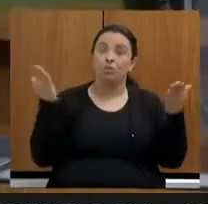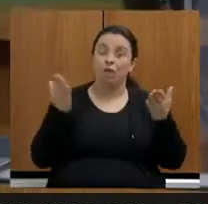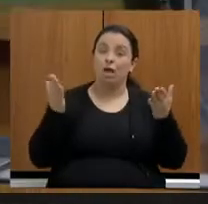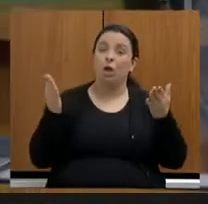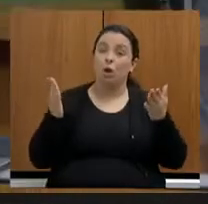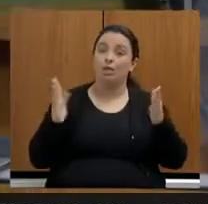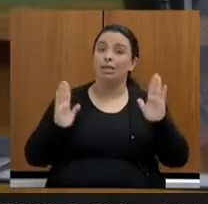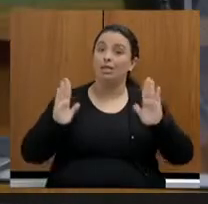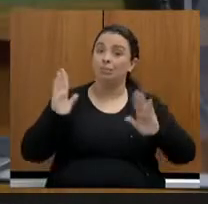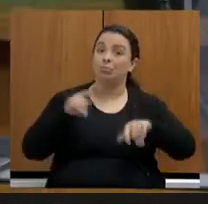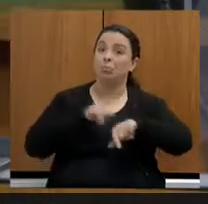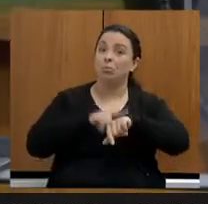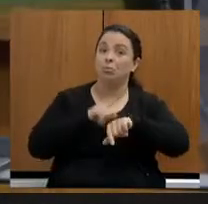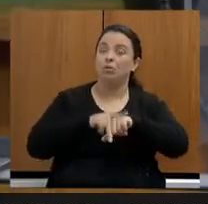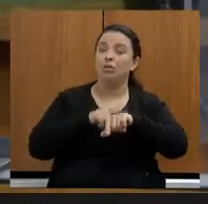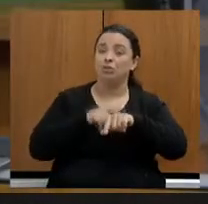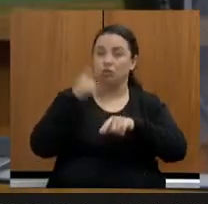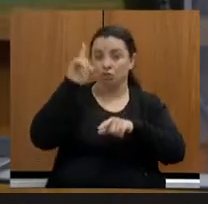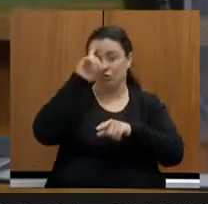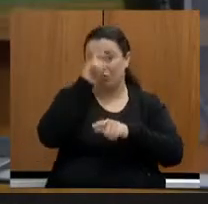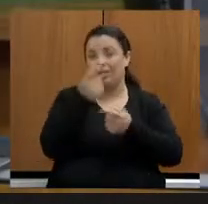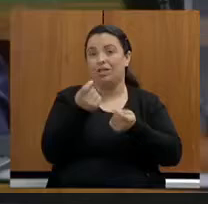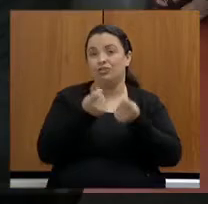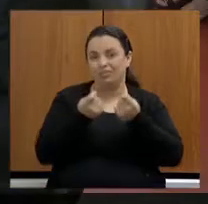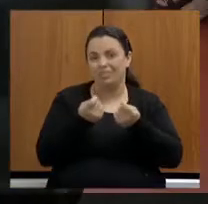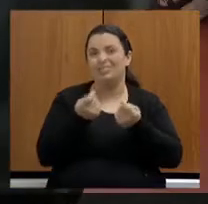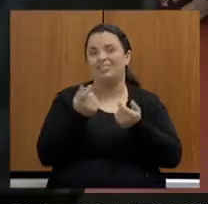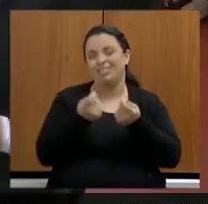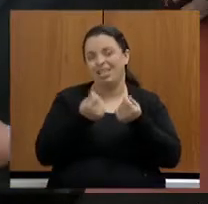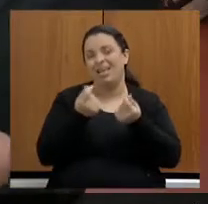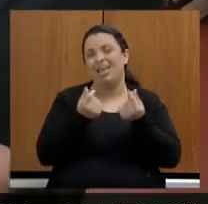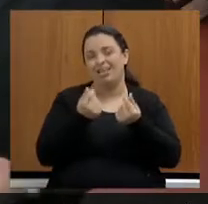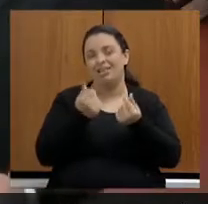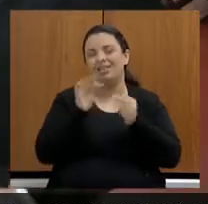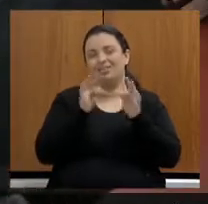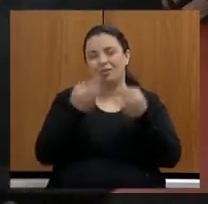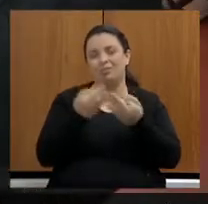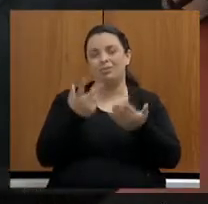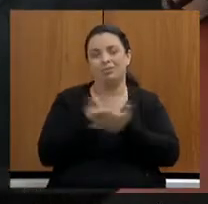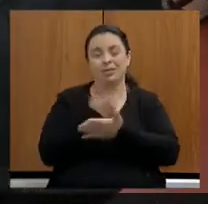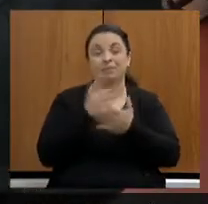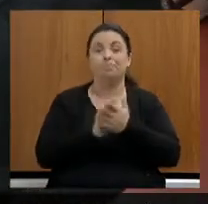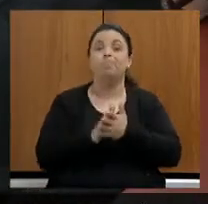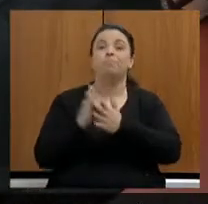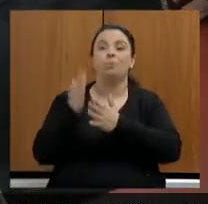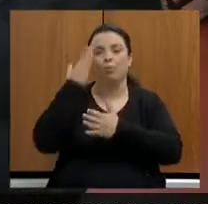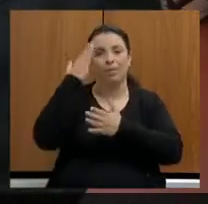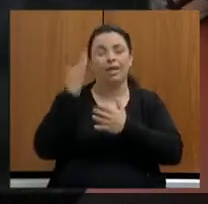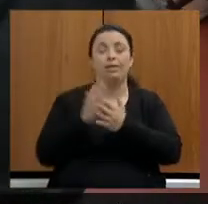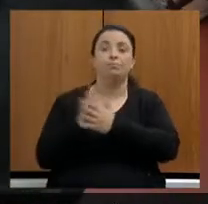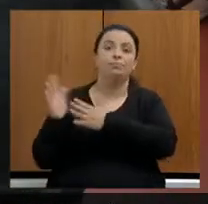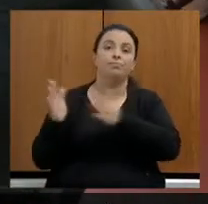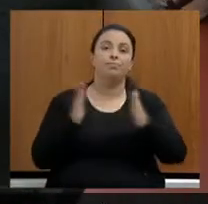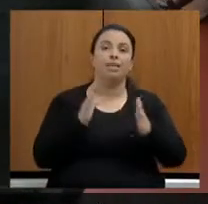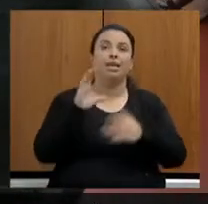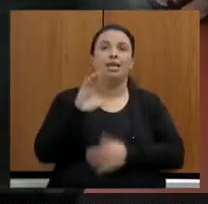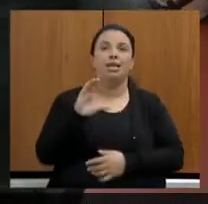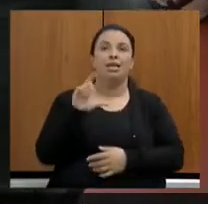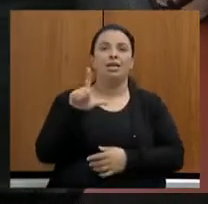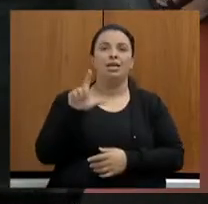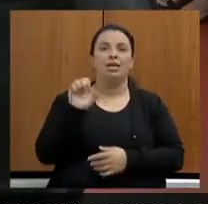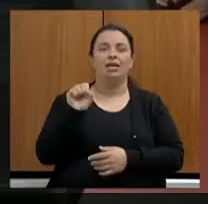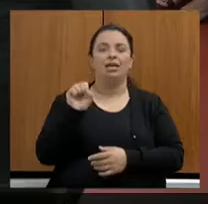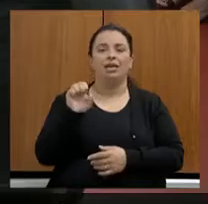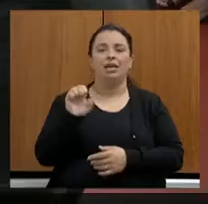famílias mineiras estão vivendo obrigado obrigado Presidente Obrigada Deputado passo para as considerações Deputado Cleitinho Azevedo